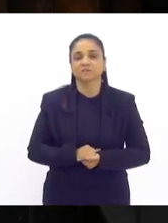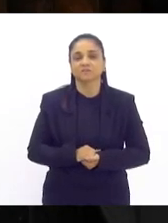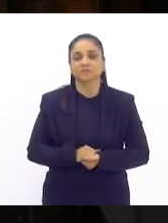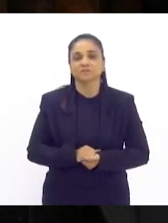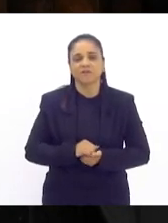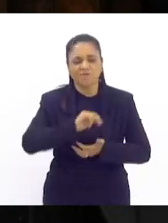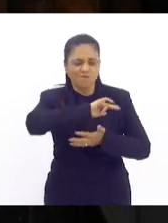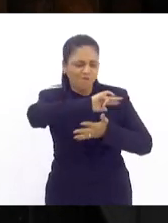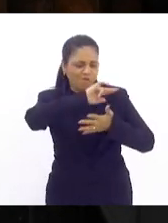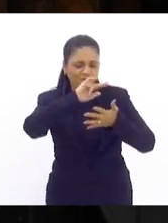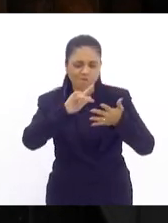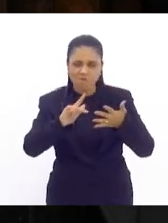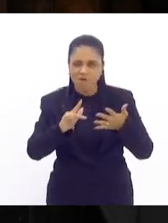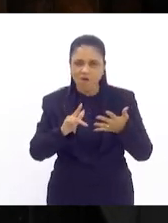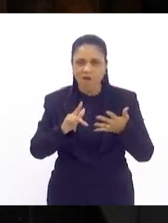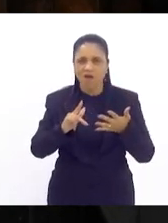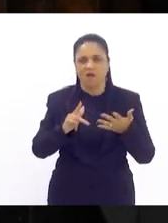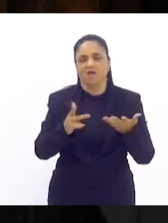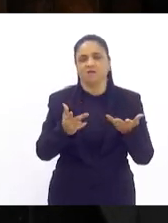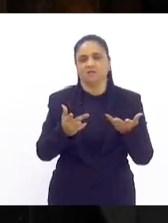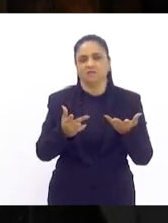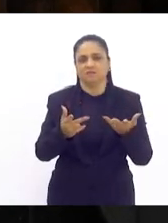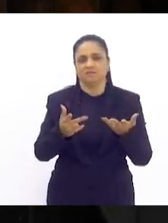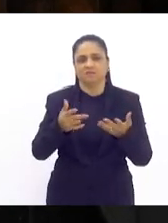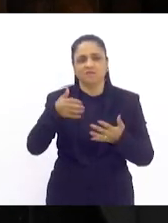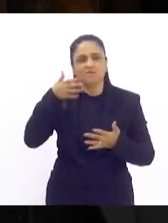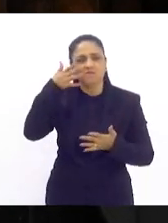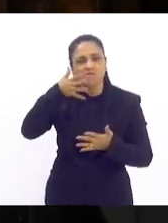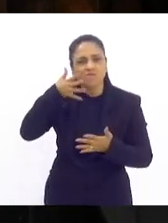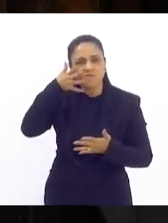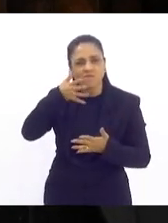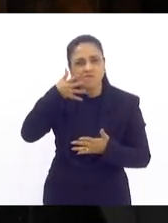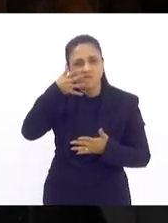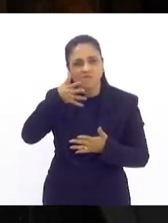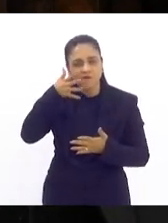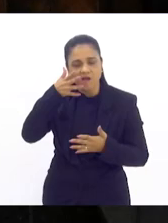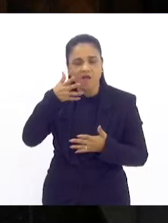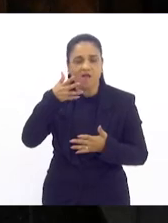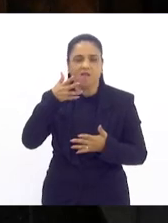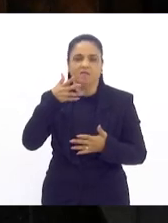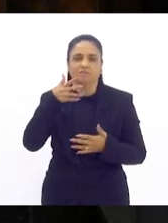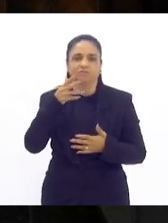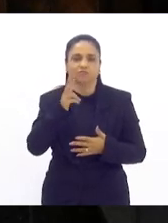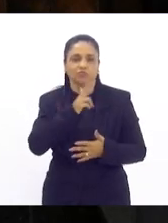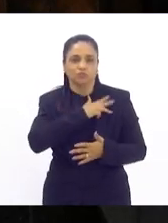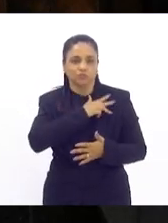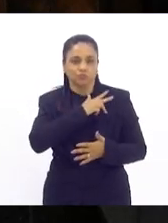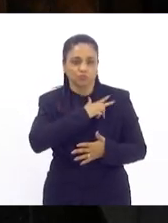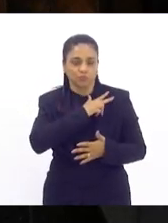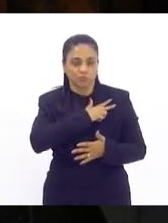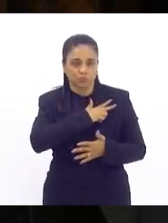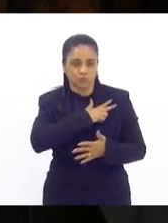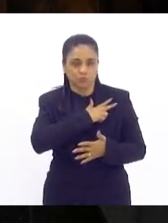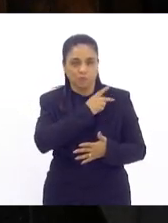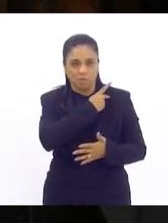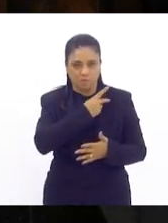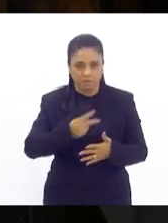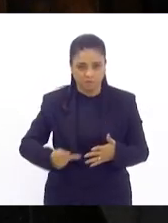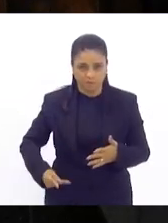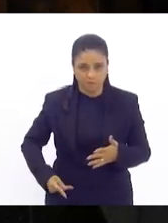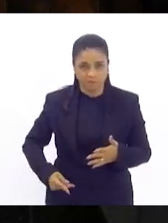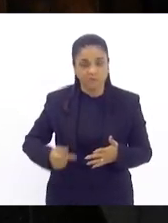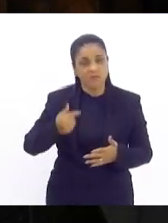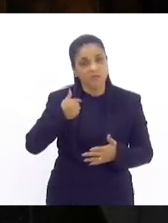diversas falas do presidente Lula e eu aqui na minha